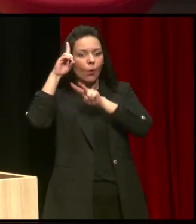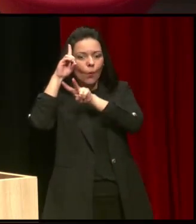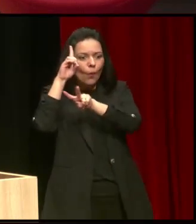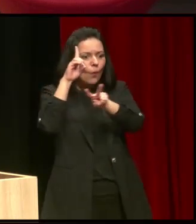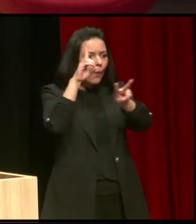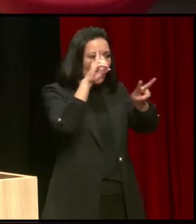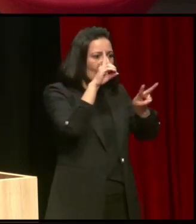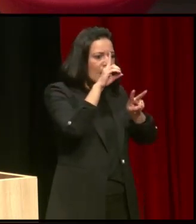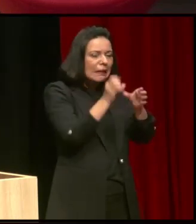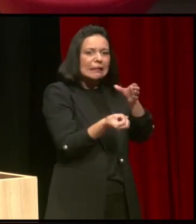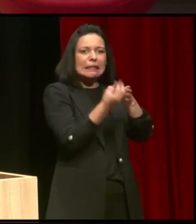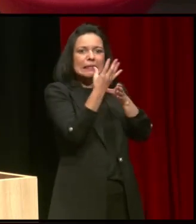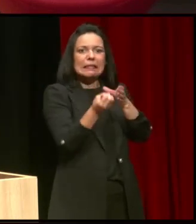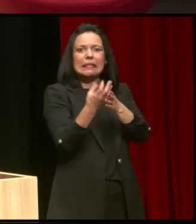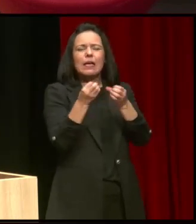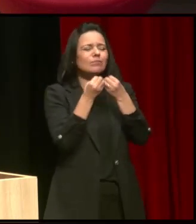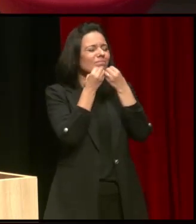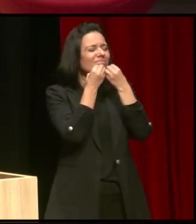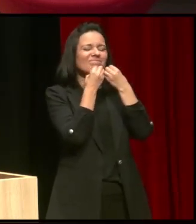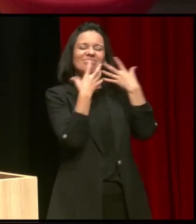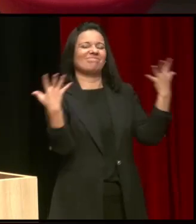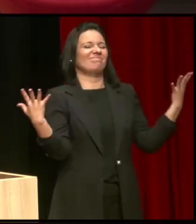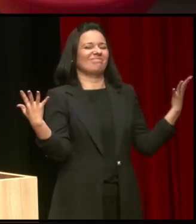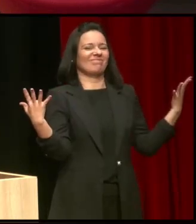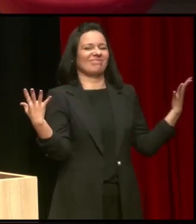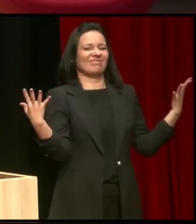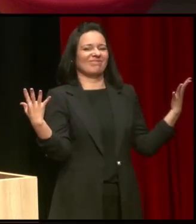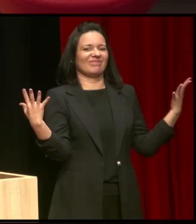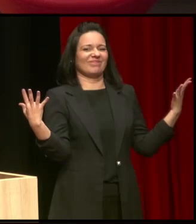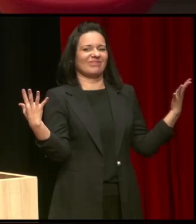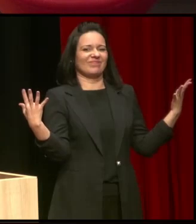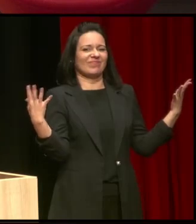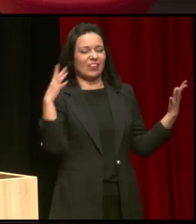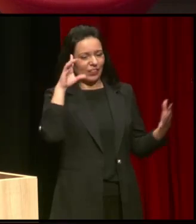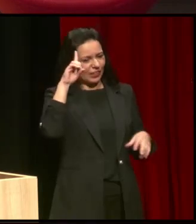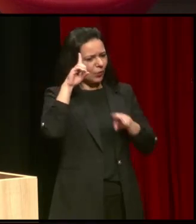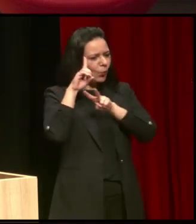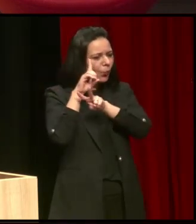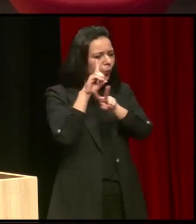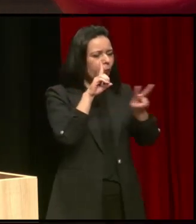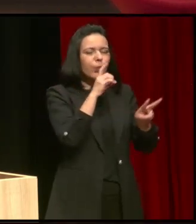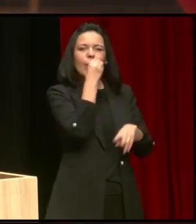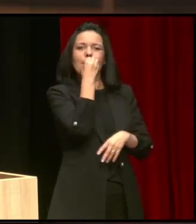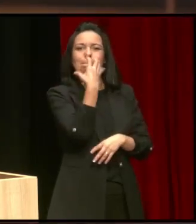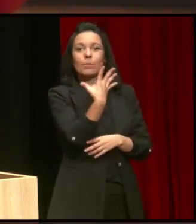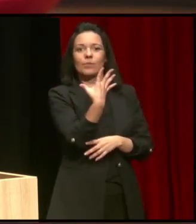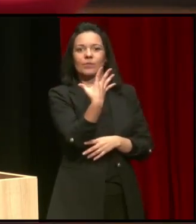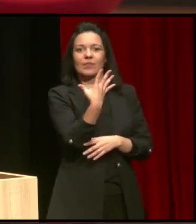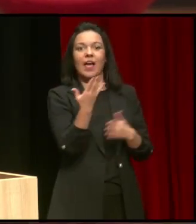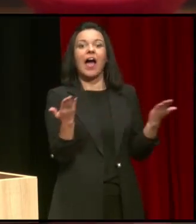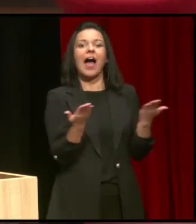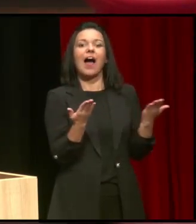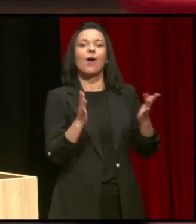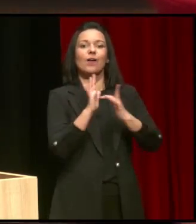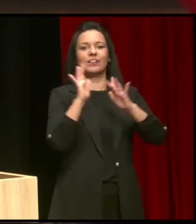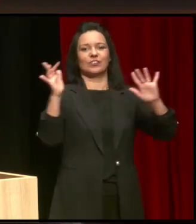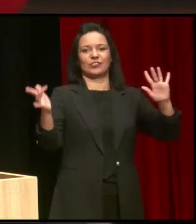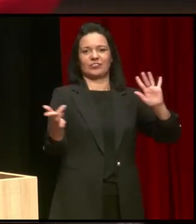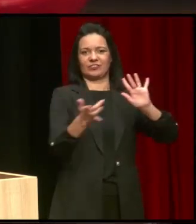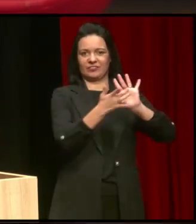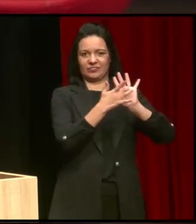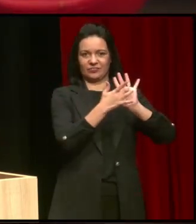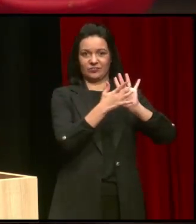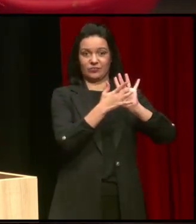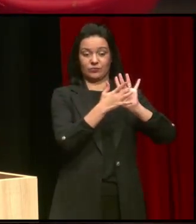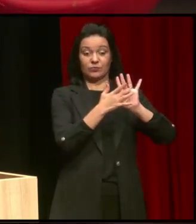tudo bom, era tudo esplendidamente bom. Agora, quem é Jesus? Quem é Jesus, gente? Jesus é o